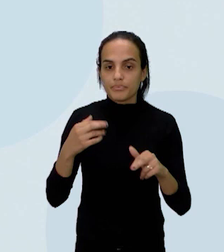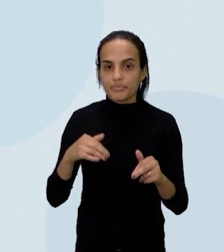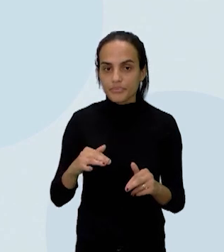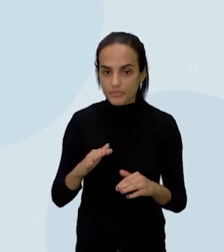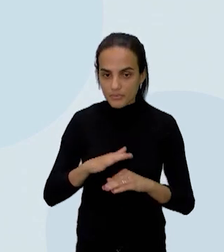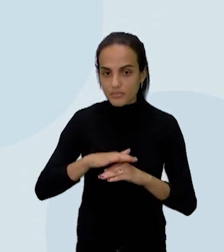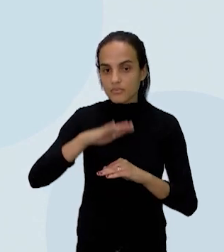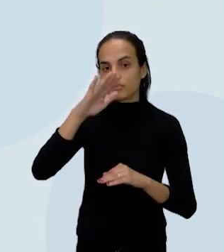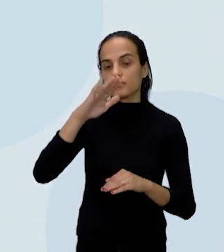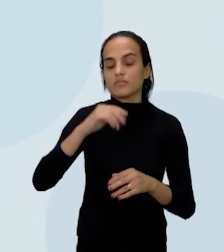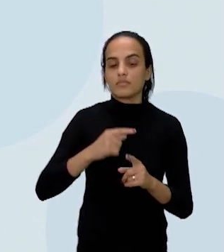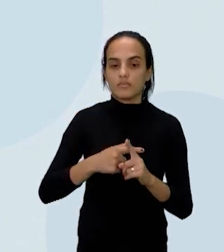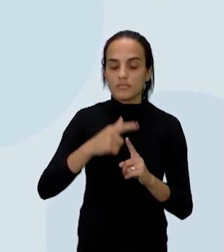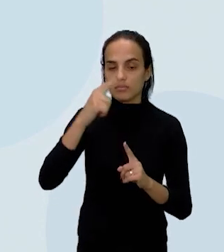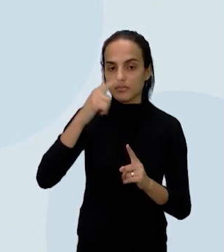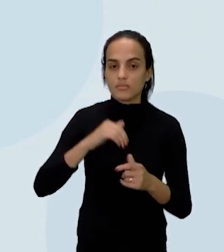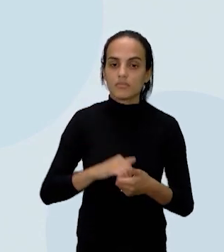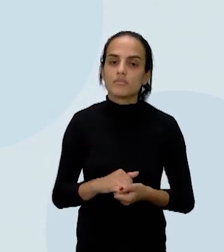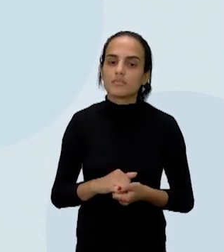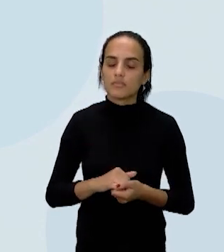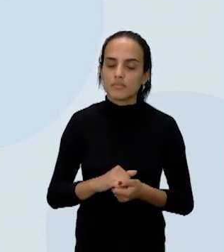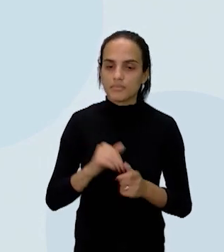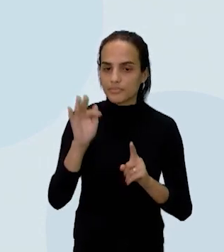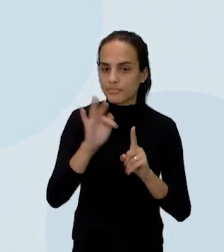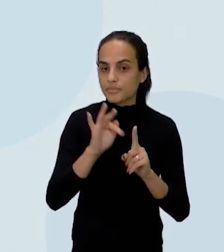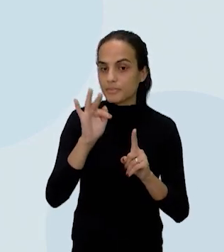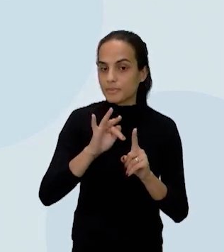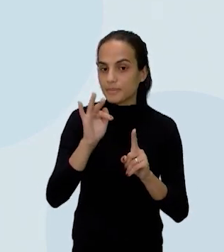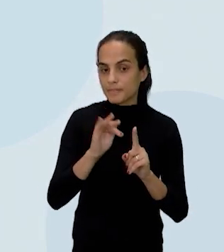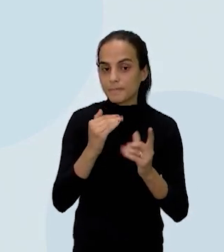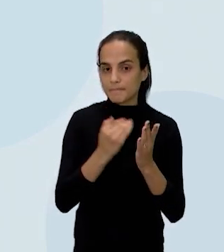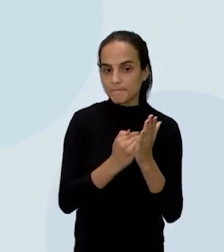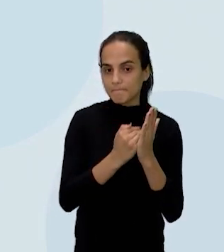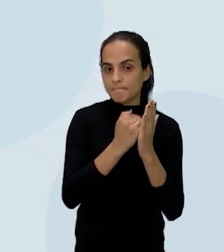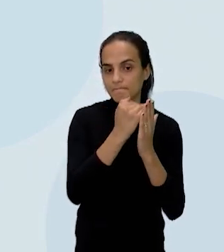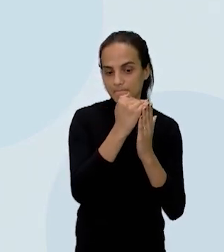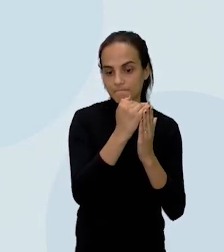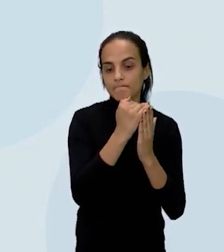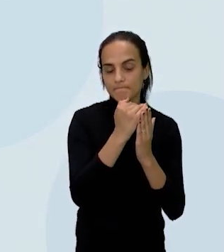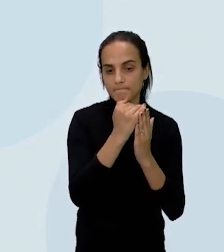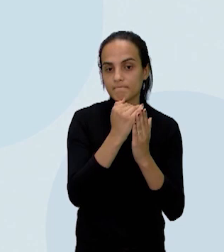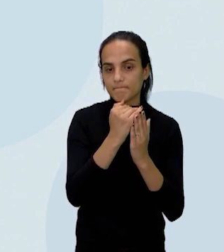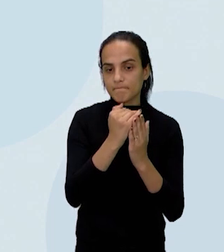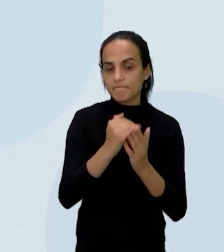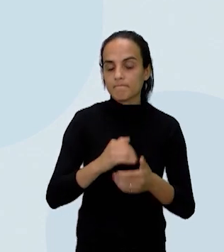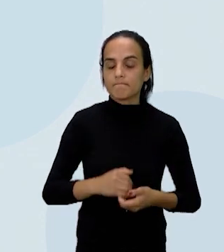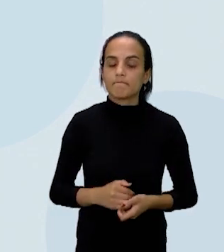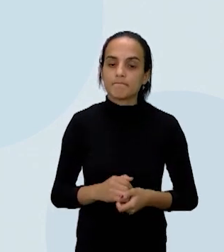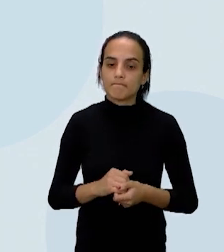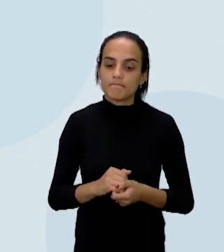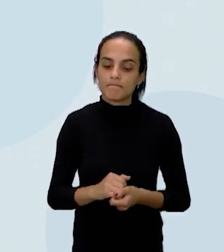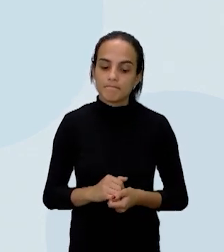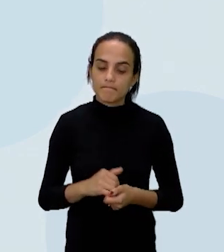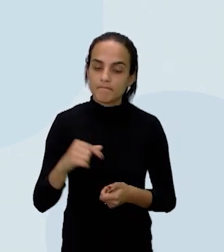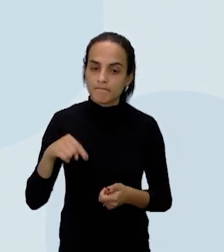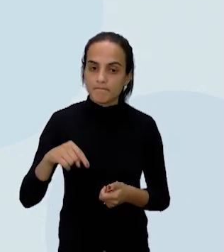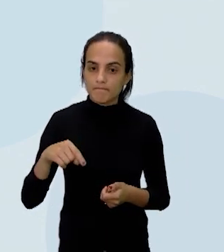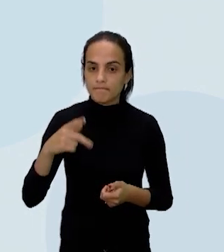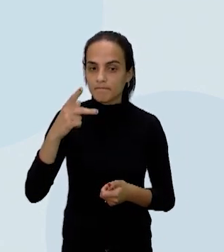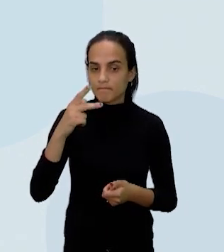na pressão, lá na temperatura, eu aumentei a energia, aumentei o calor. Aqui na pressão, eu